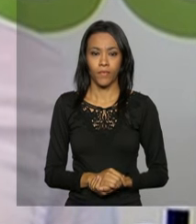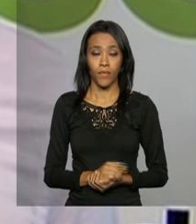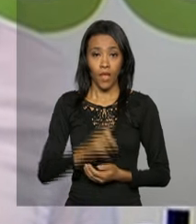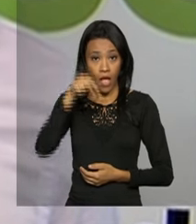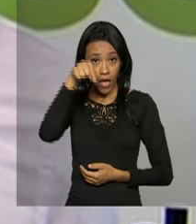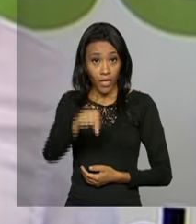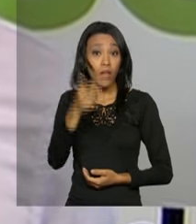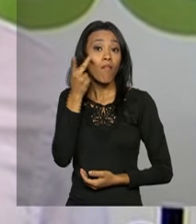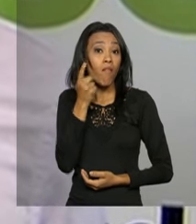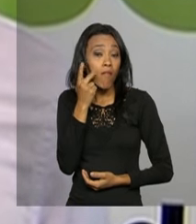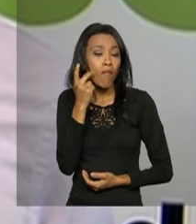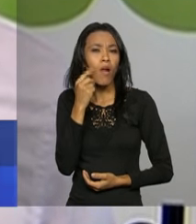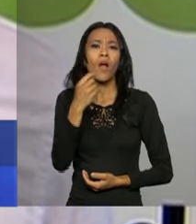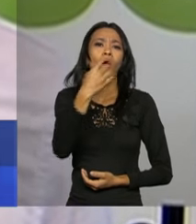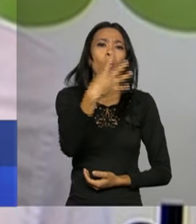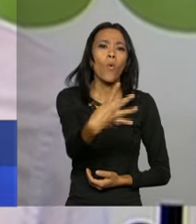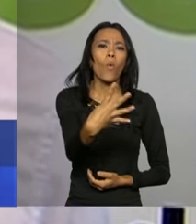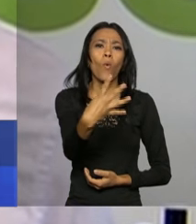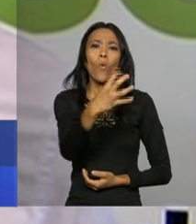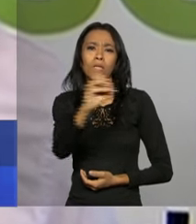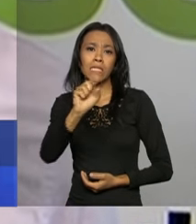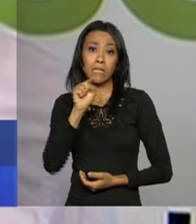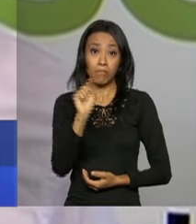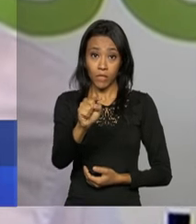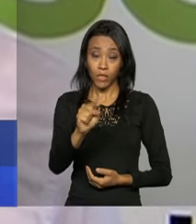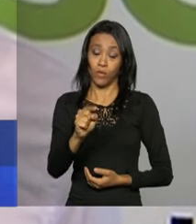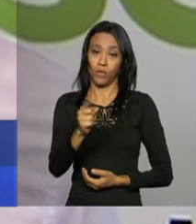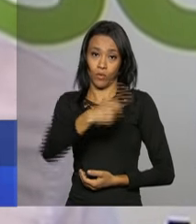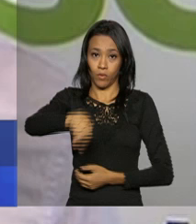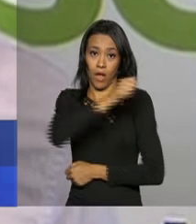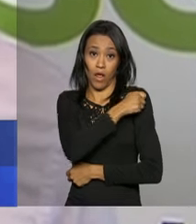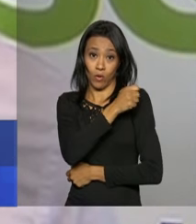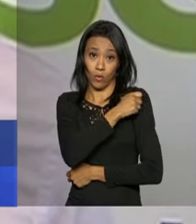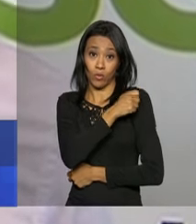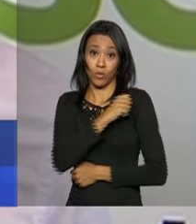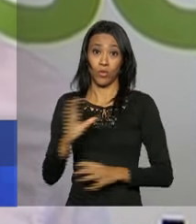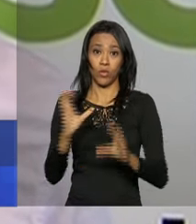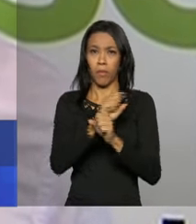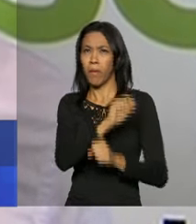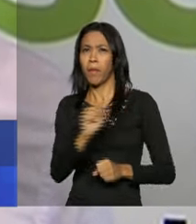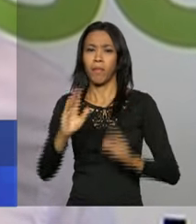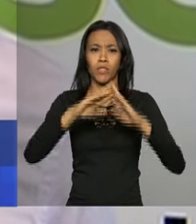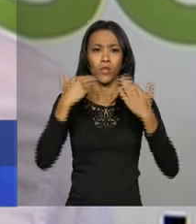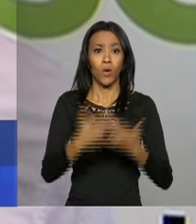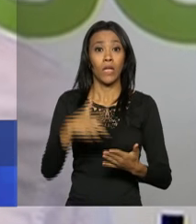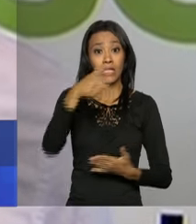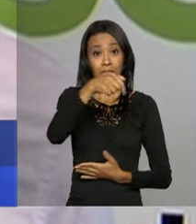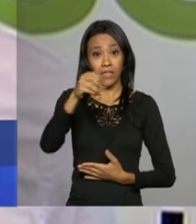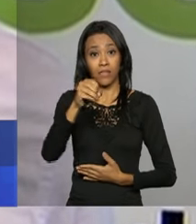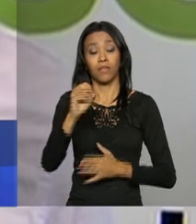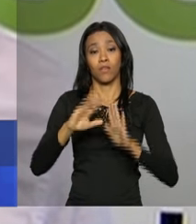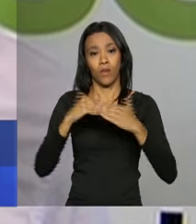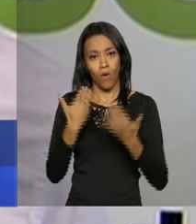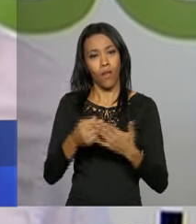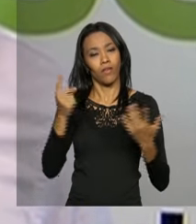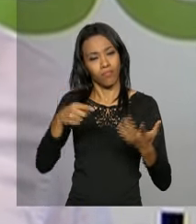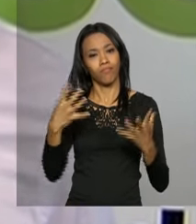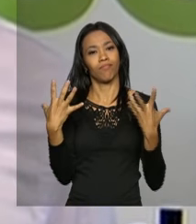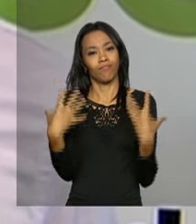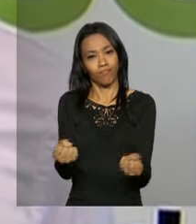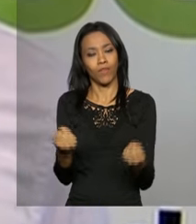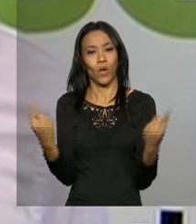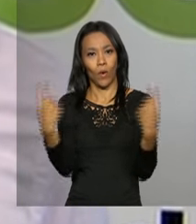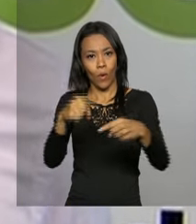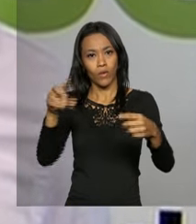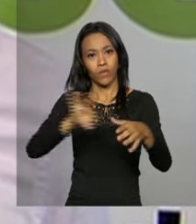Aqui no Ceará, cerca de 400 mil alunos de 705 escolas participam da mobilização de combate ao mosquito Aedes aegypti.